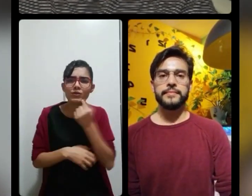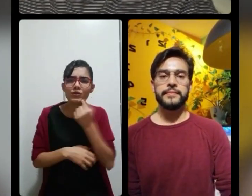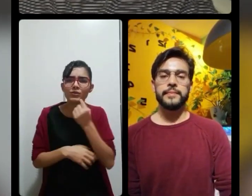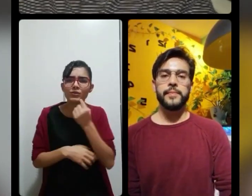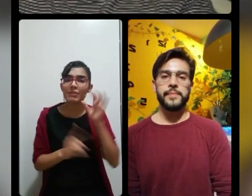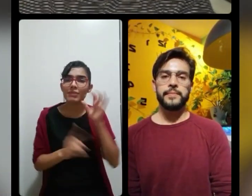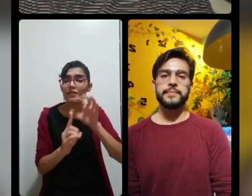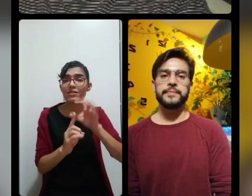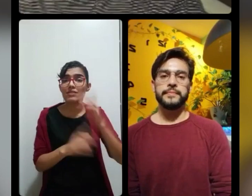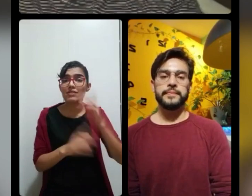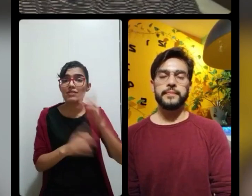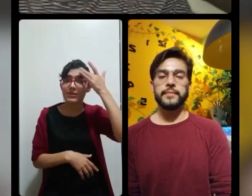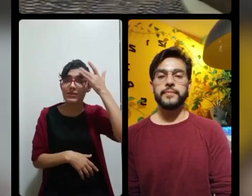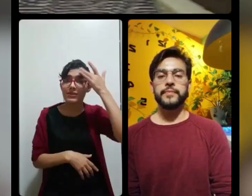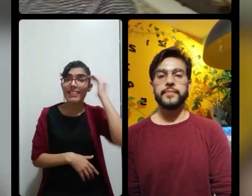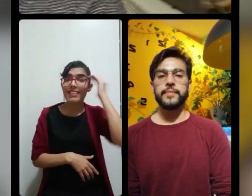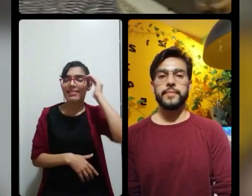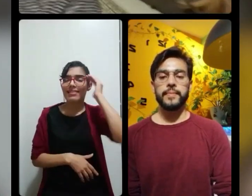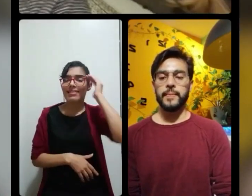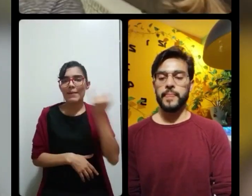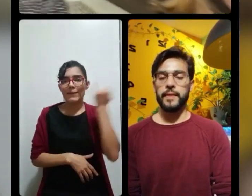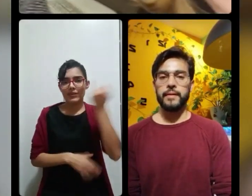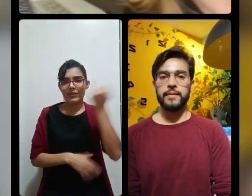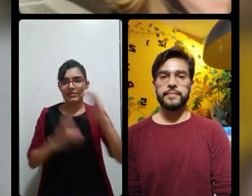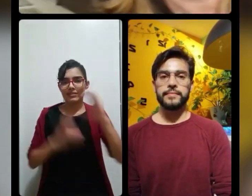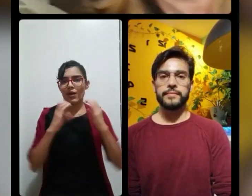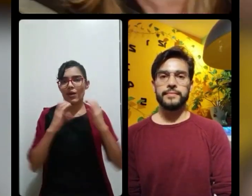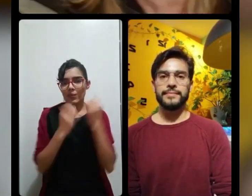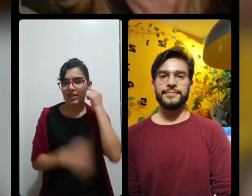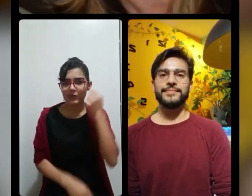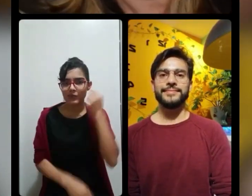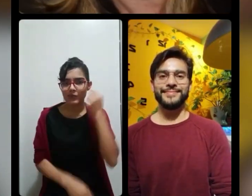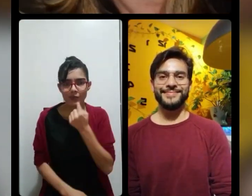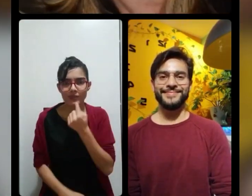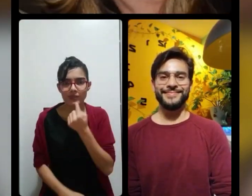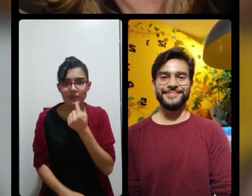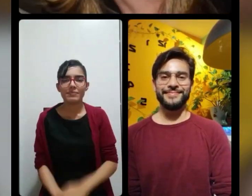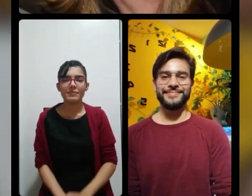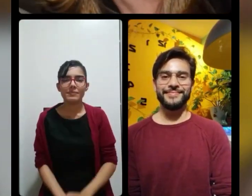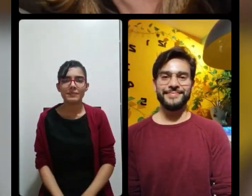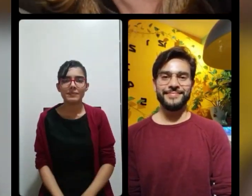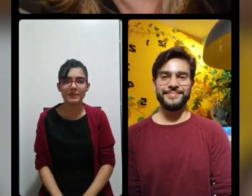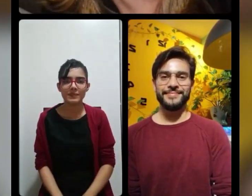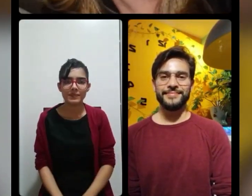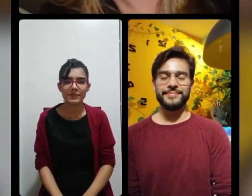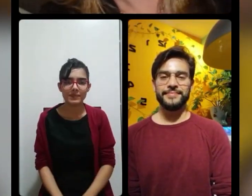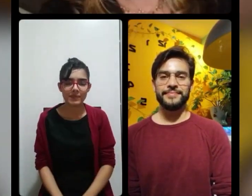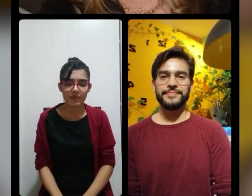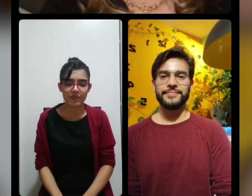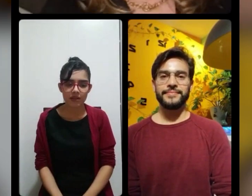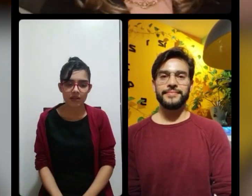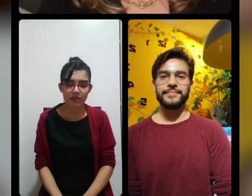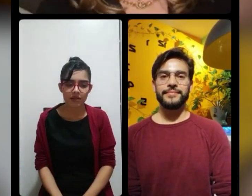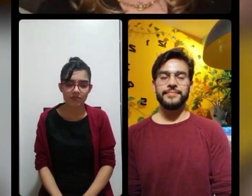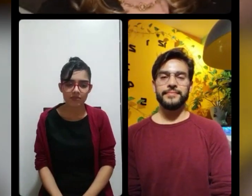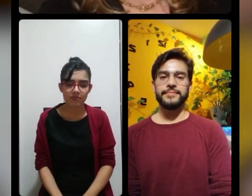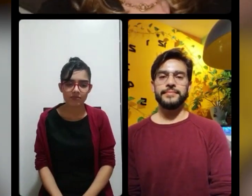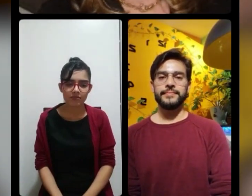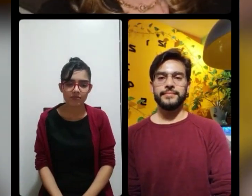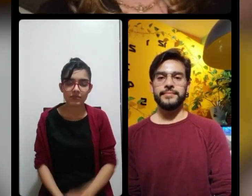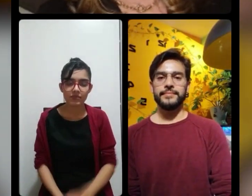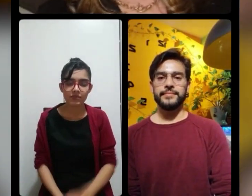esgotando aqui, o Instagram já está me sinalizando o tempo de duração